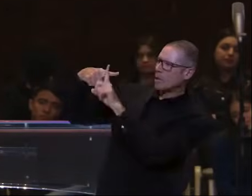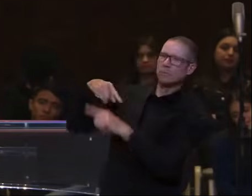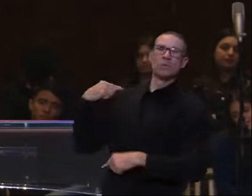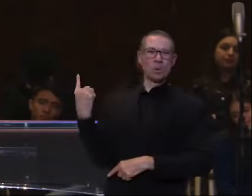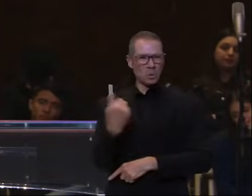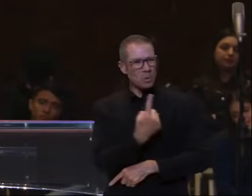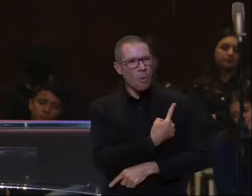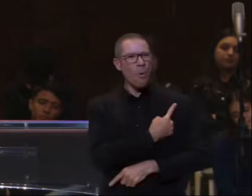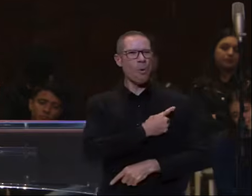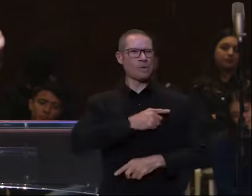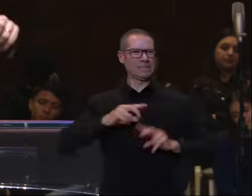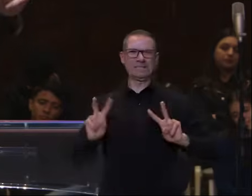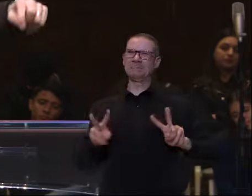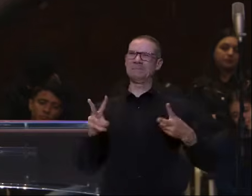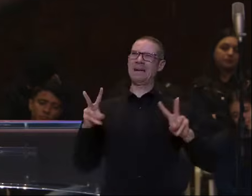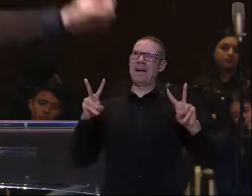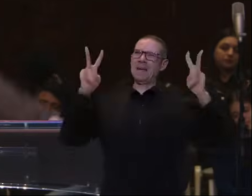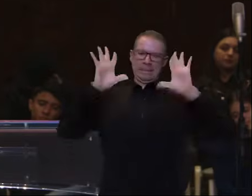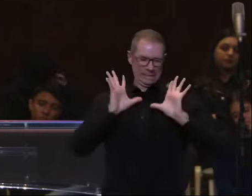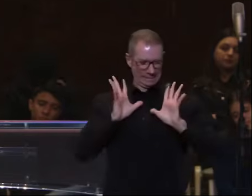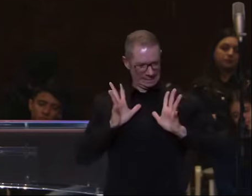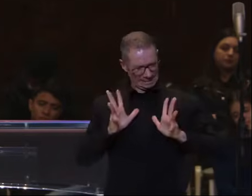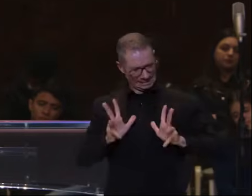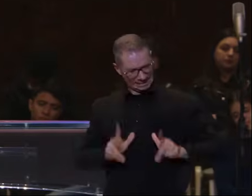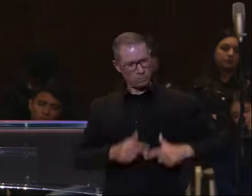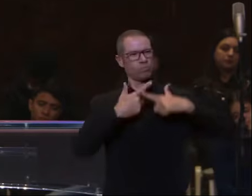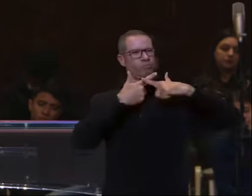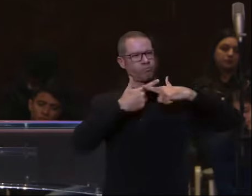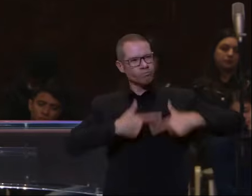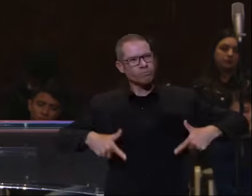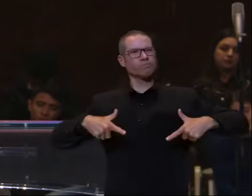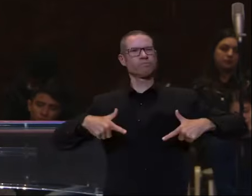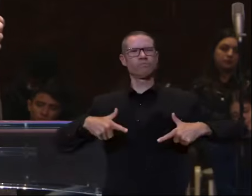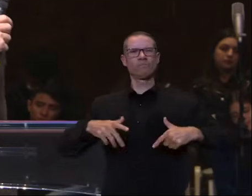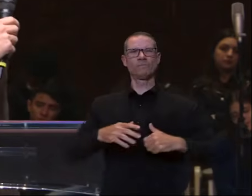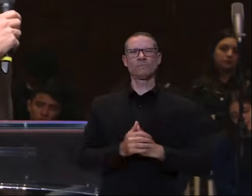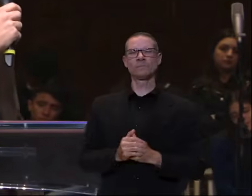somos eleitos para sermos santos e irrepreensíveis.